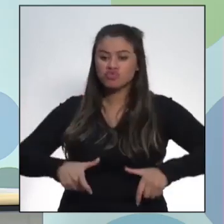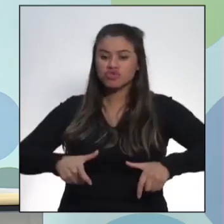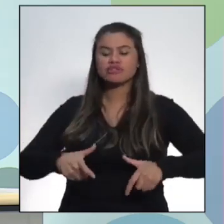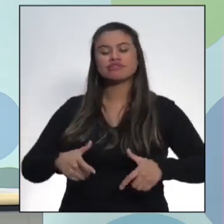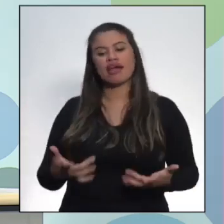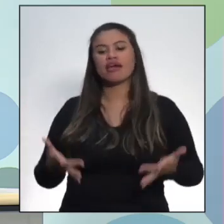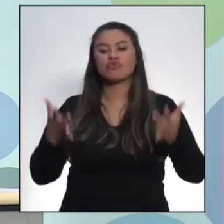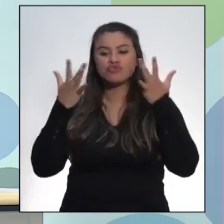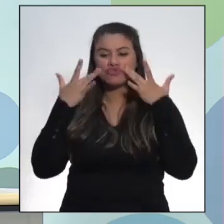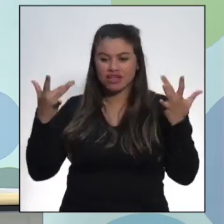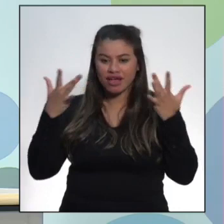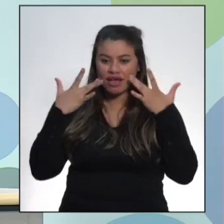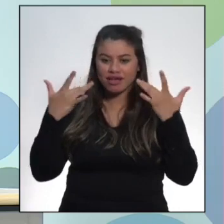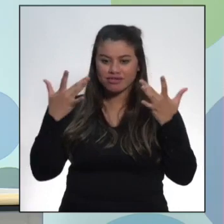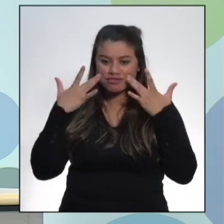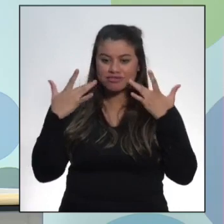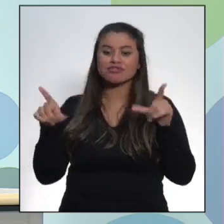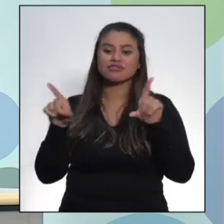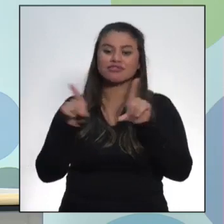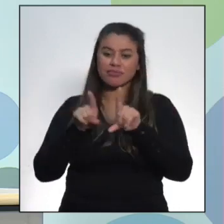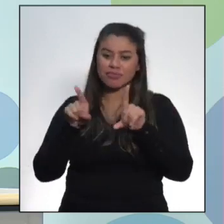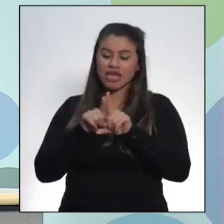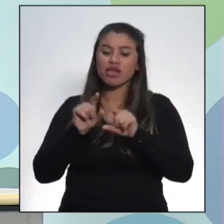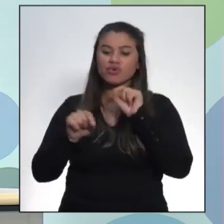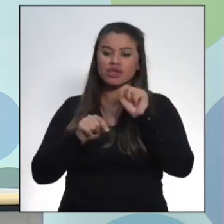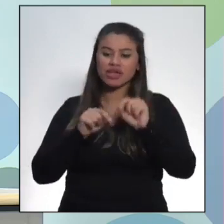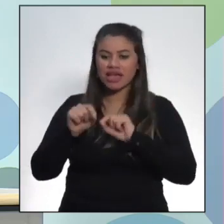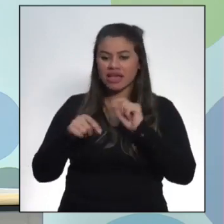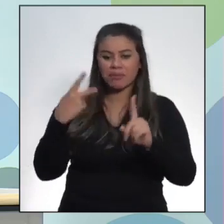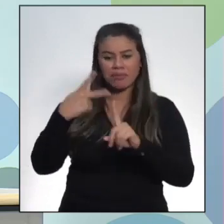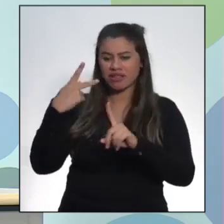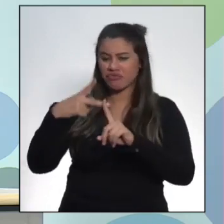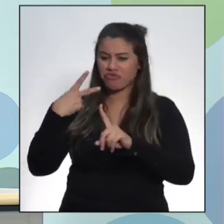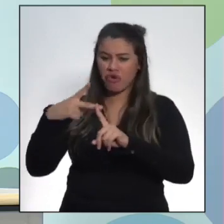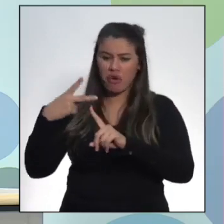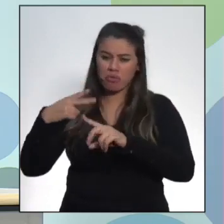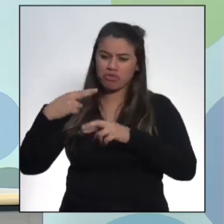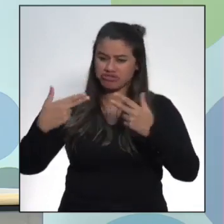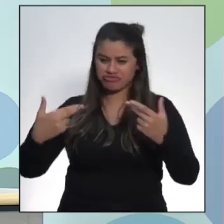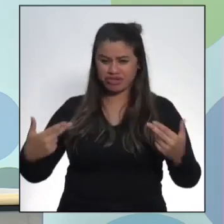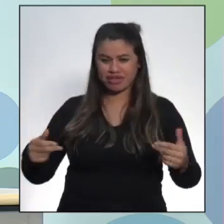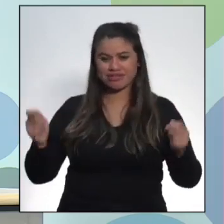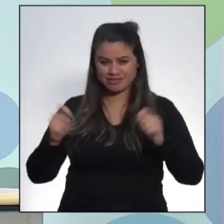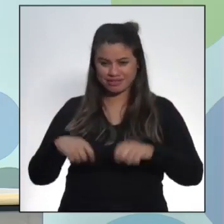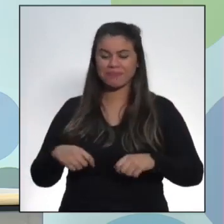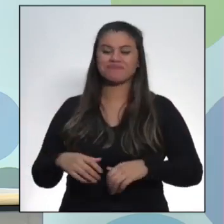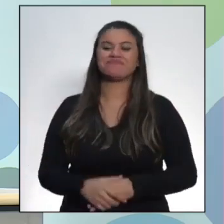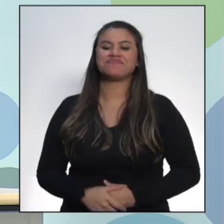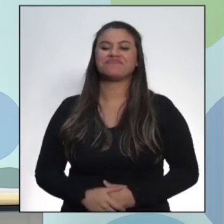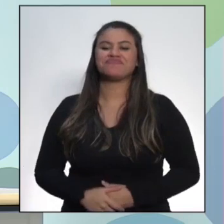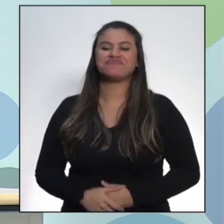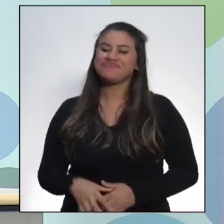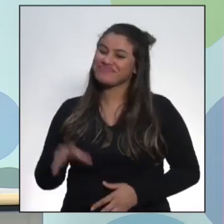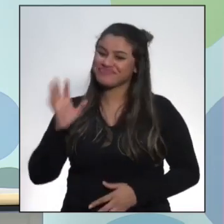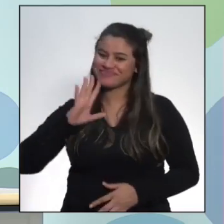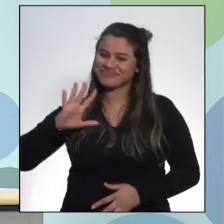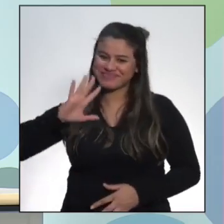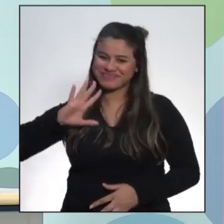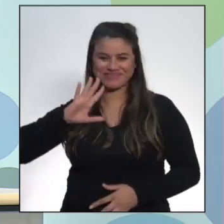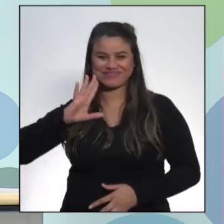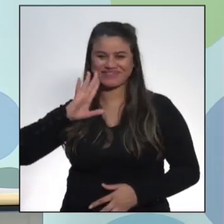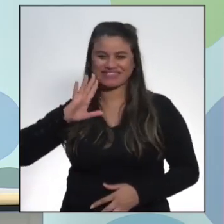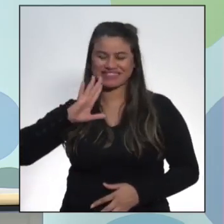no teatro, na sua plataforma de streaming, né, como você encontra também outras formas de estar desenvolvido. Bem bacana, né? Você acha